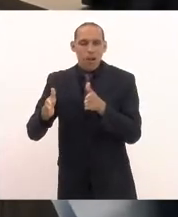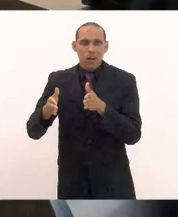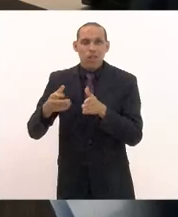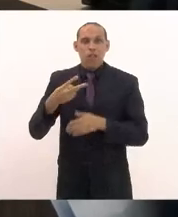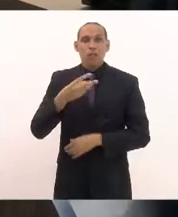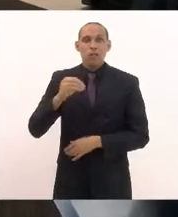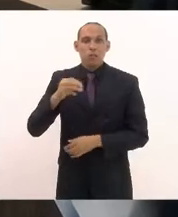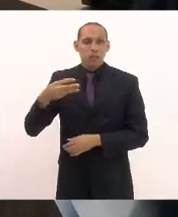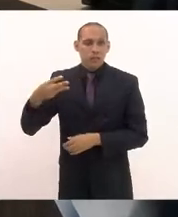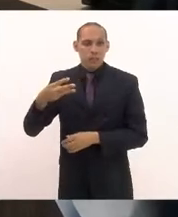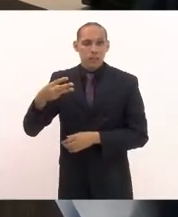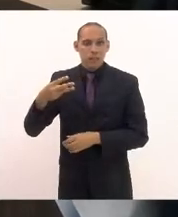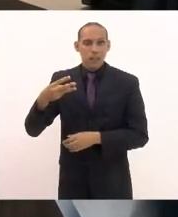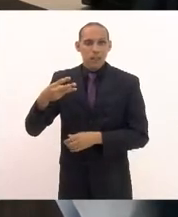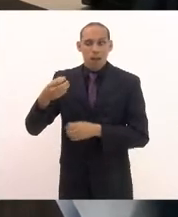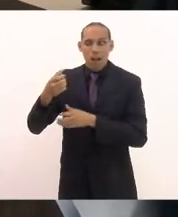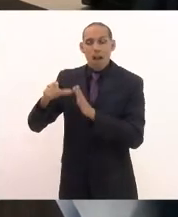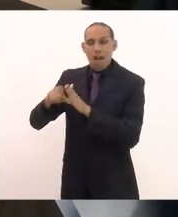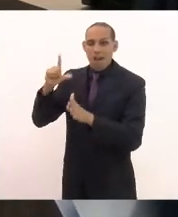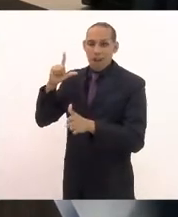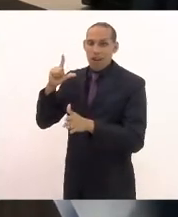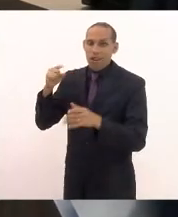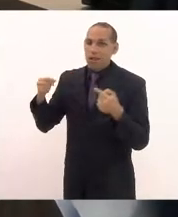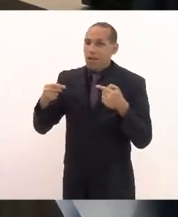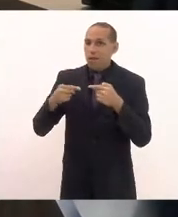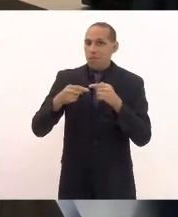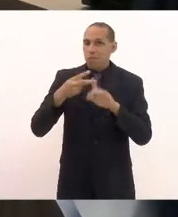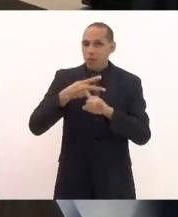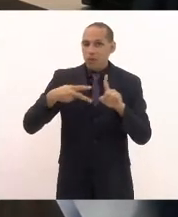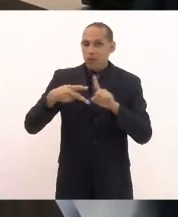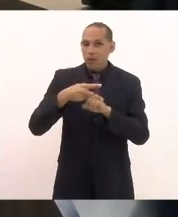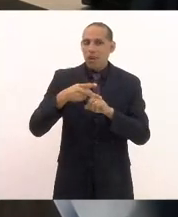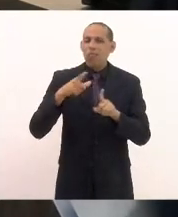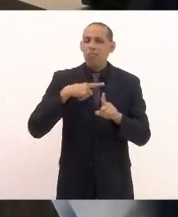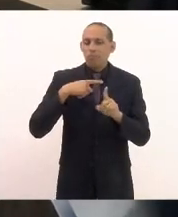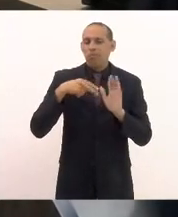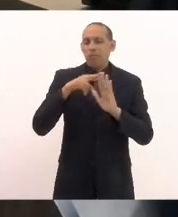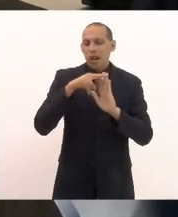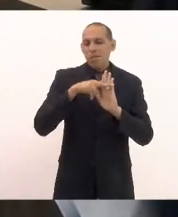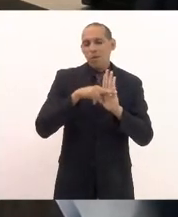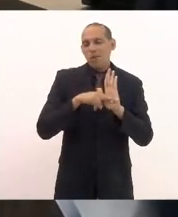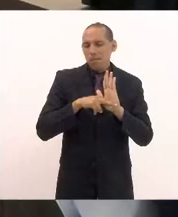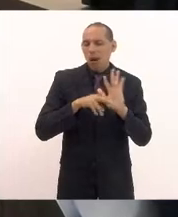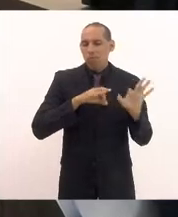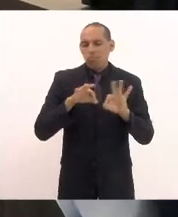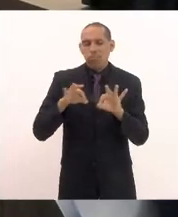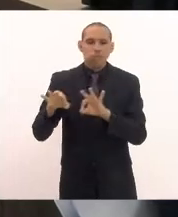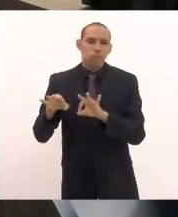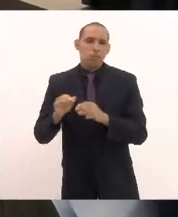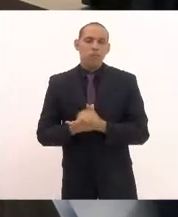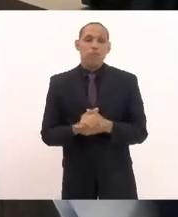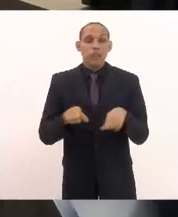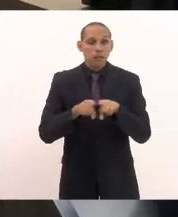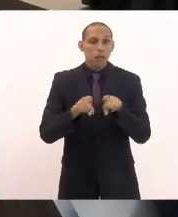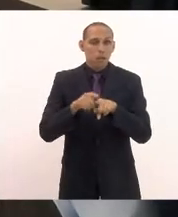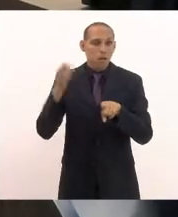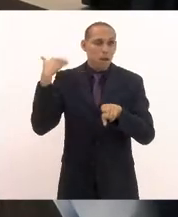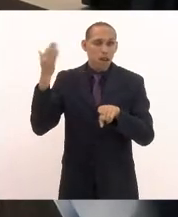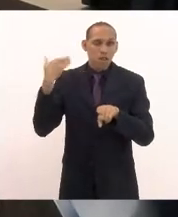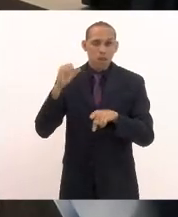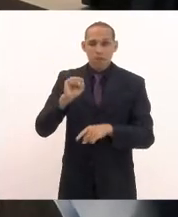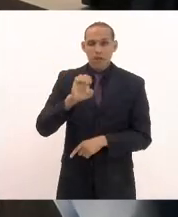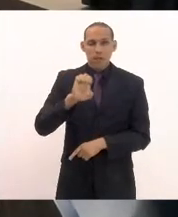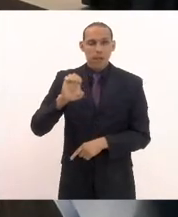2003, que está relacionada ao regime previdenciário. Além disso, na época, a SEDUC